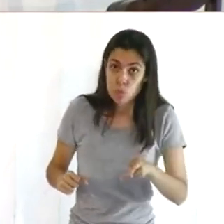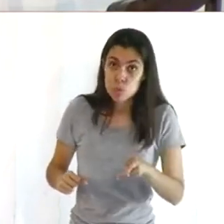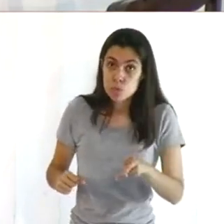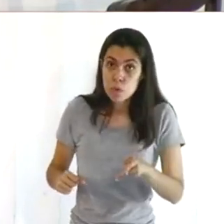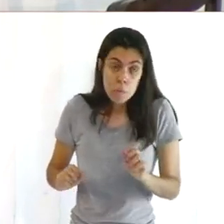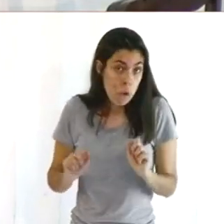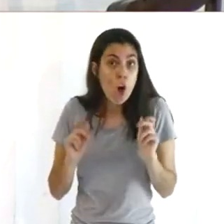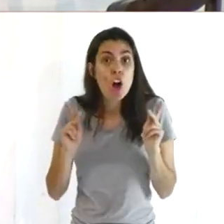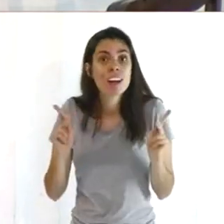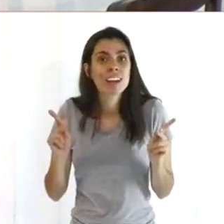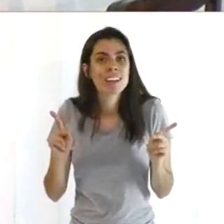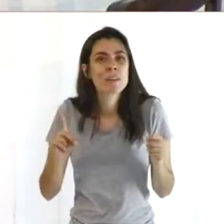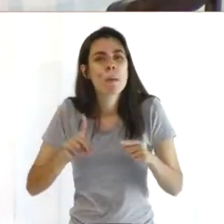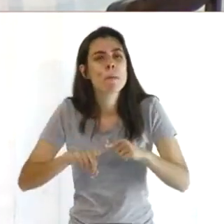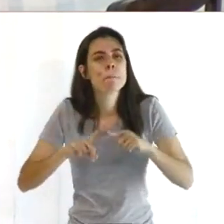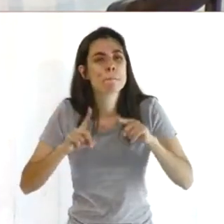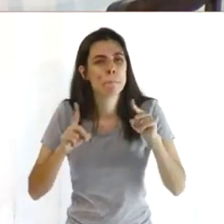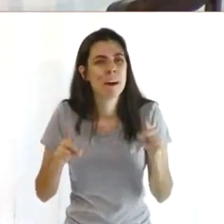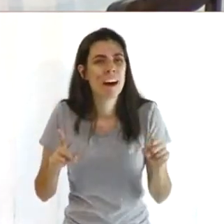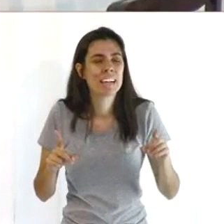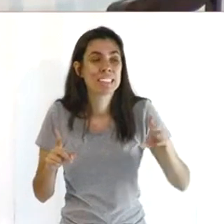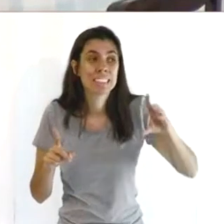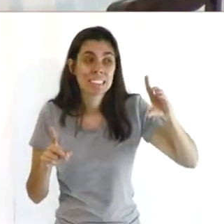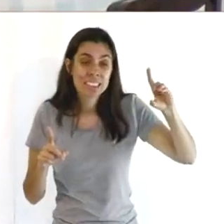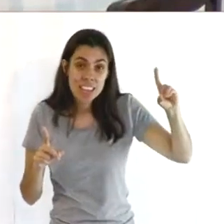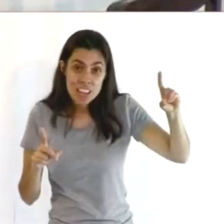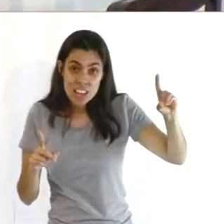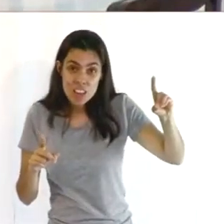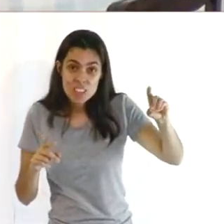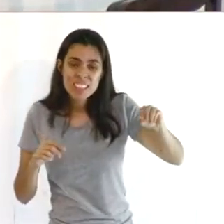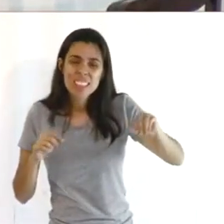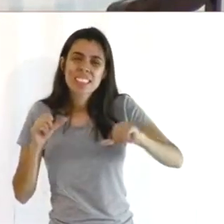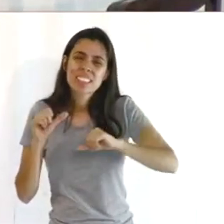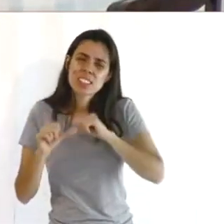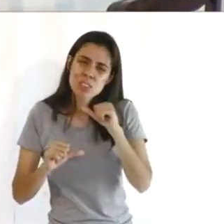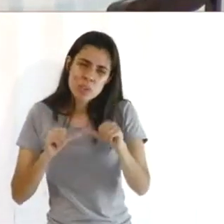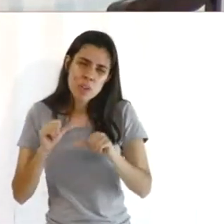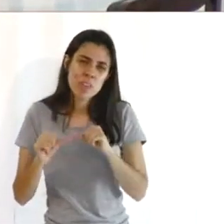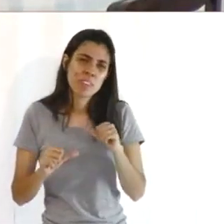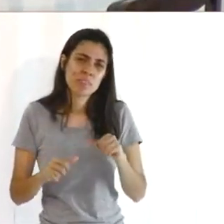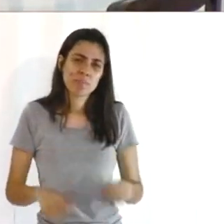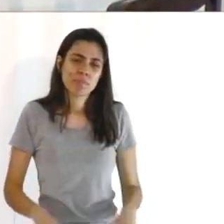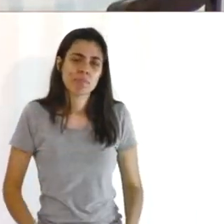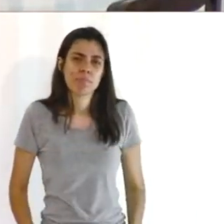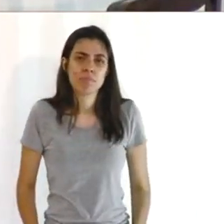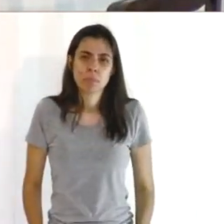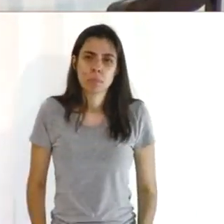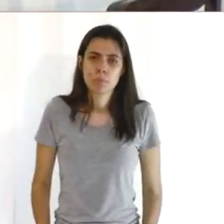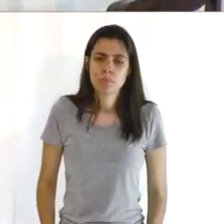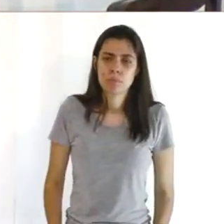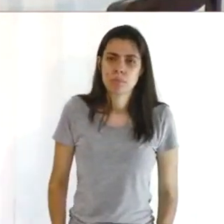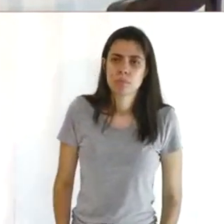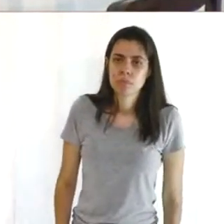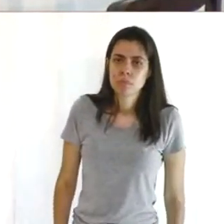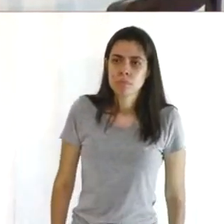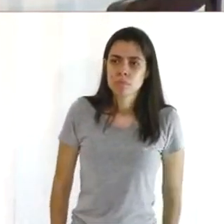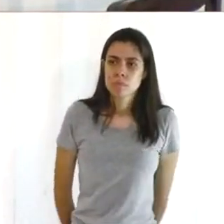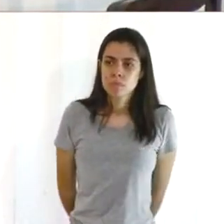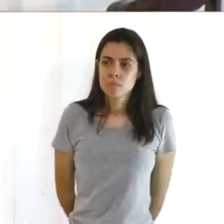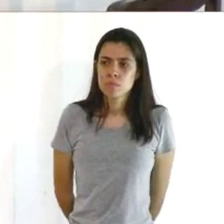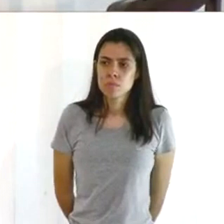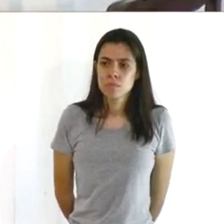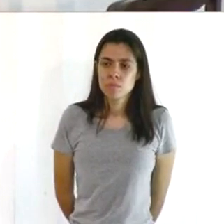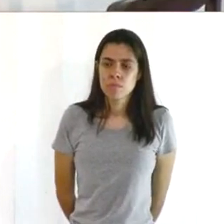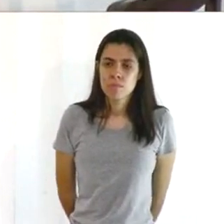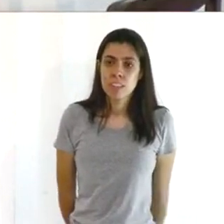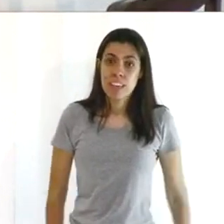é sensível à voz de Deus e à palavra de Deus, Deus nessa noite está dizendo para você que talvez tenha aí uma coleção de até quandos no seu coração: eu